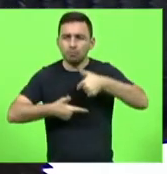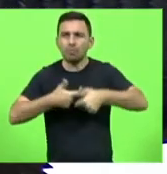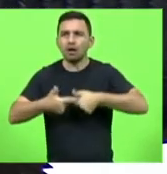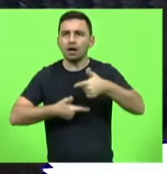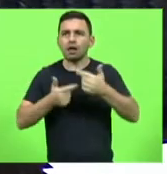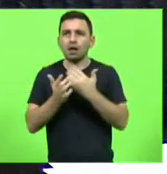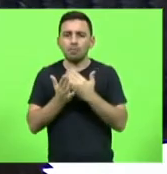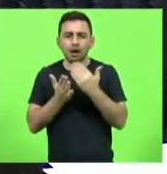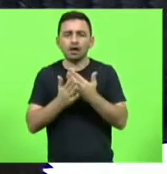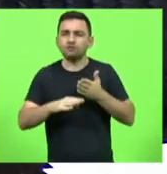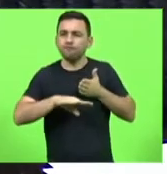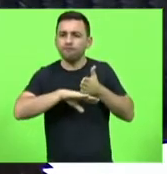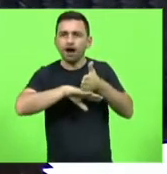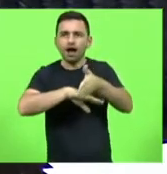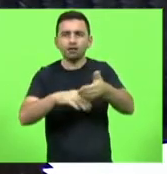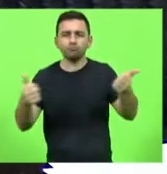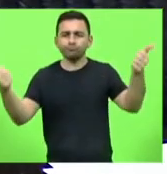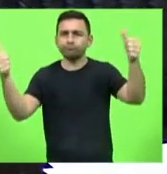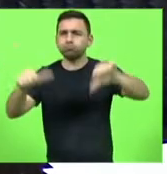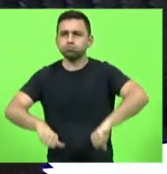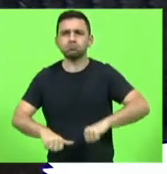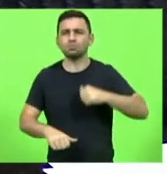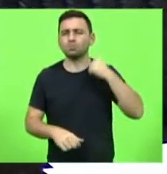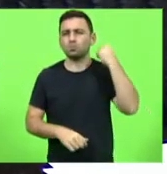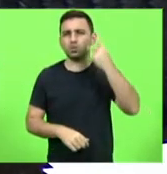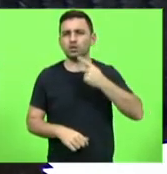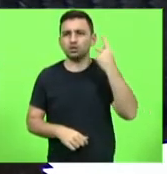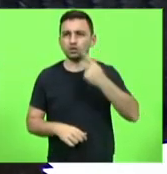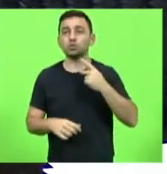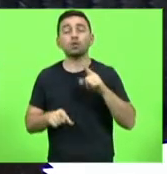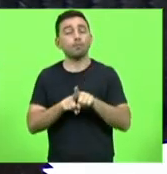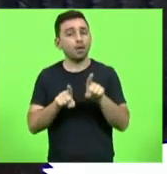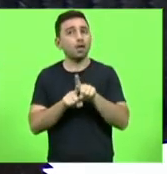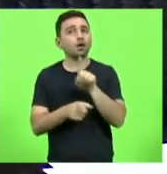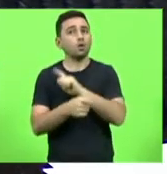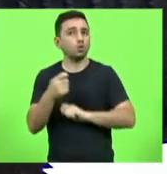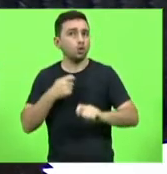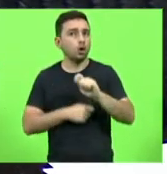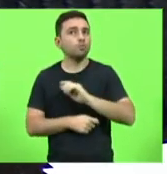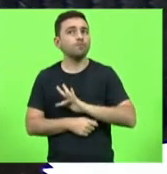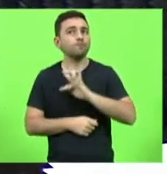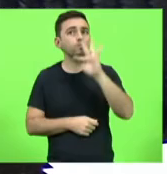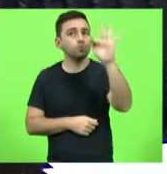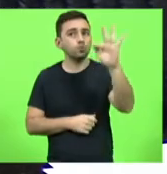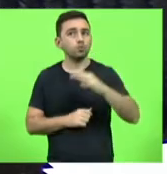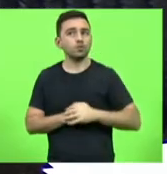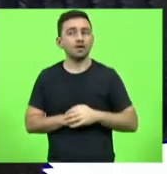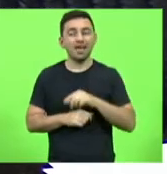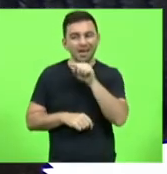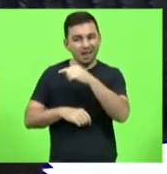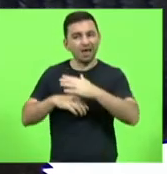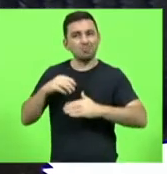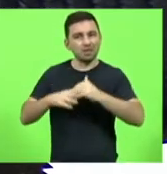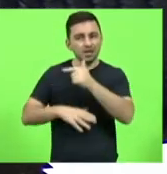um desastre, né, político, como já enfrentamos, e econômico lá no futuro, porque um dia as inexperiências desse homem vão custar caro para o